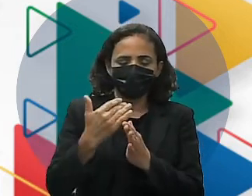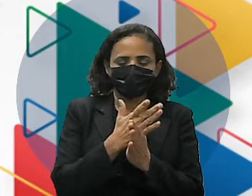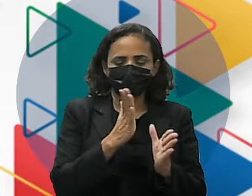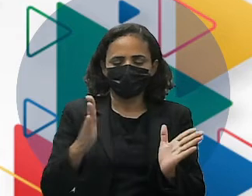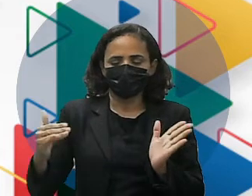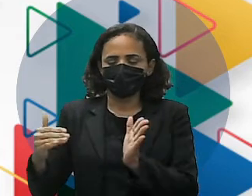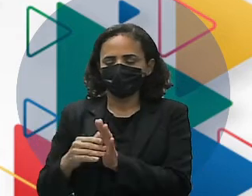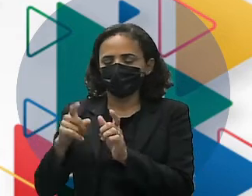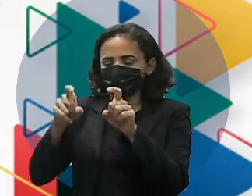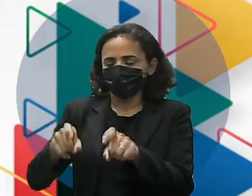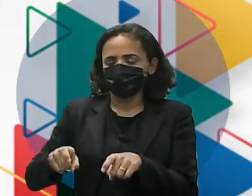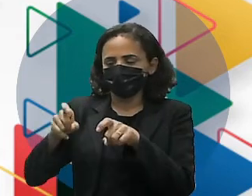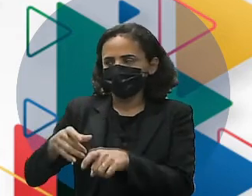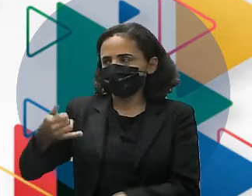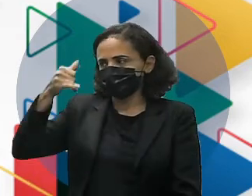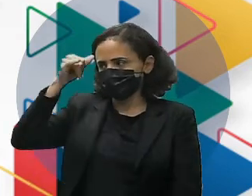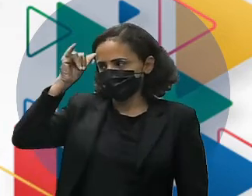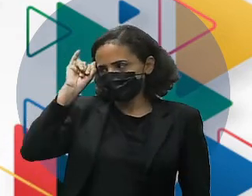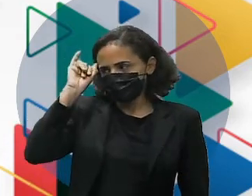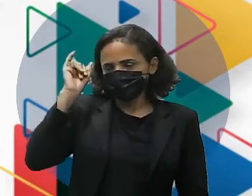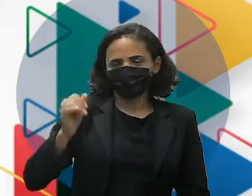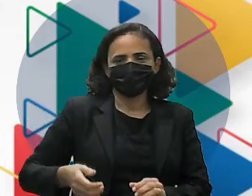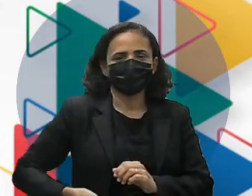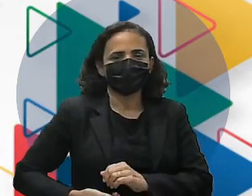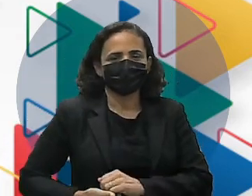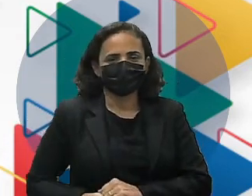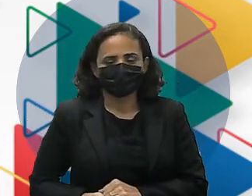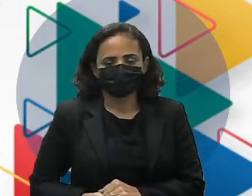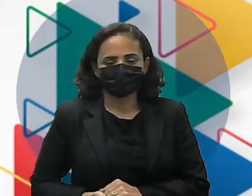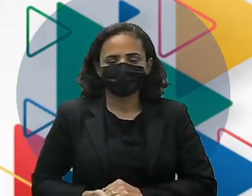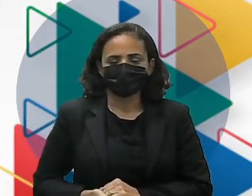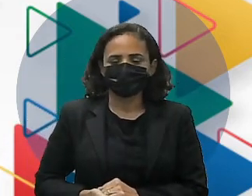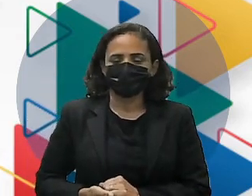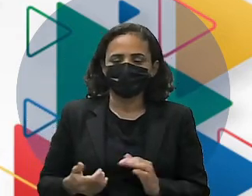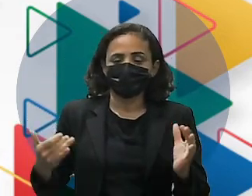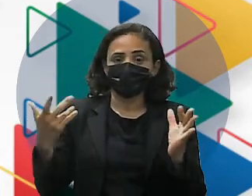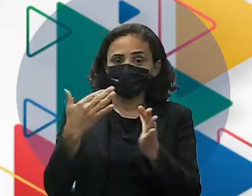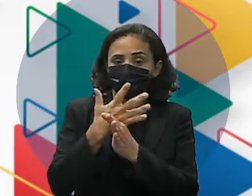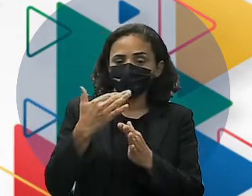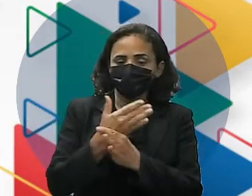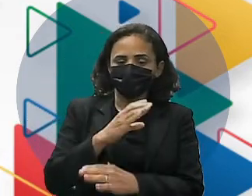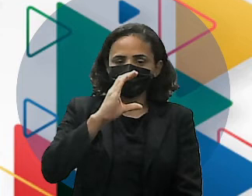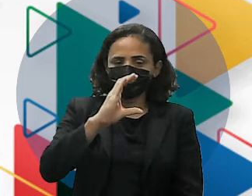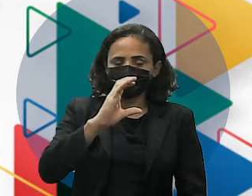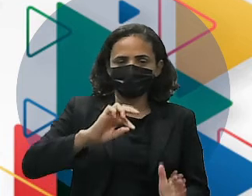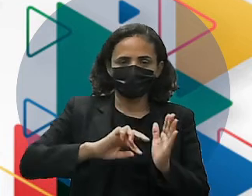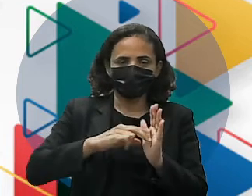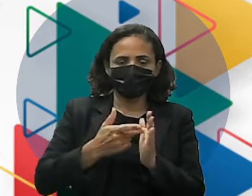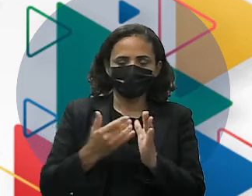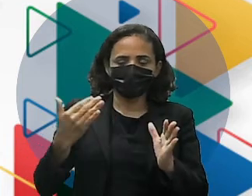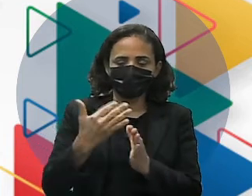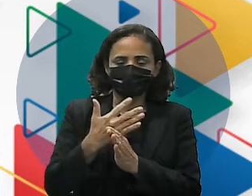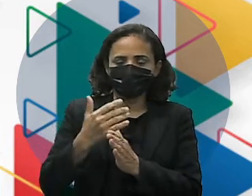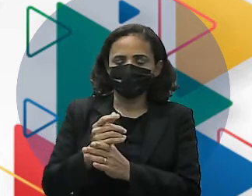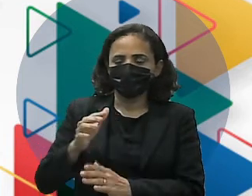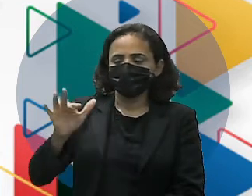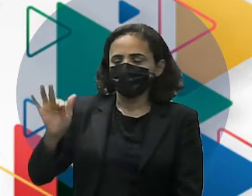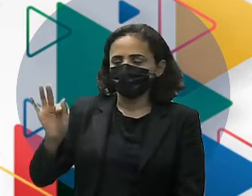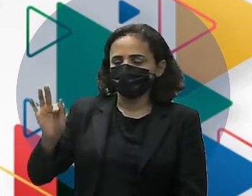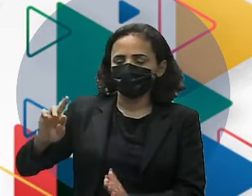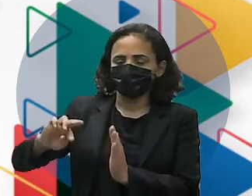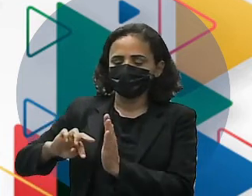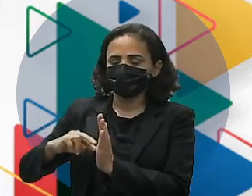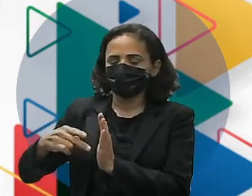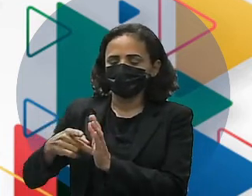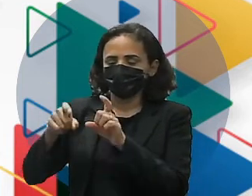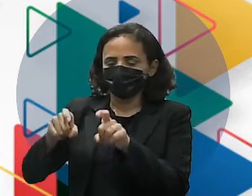a fazenda de Fernando. Vou colocar aqui, ó, cidade, fazenda. O texto indica